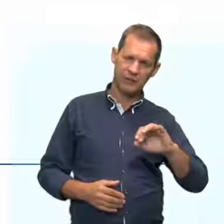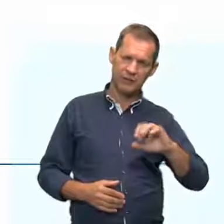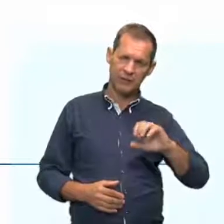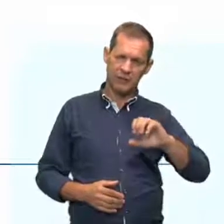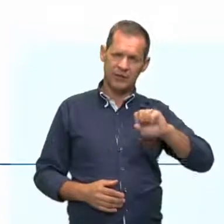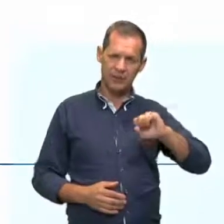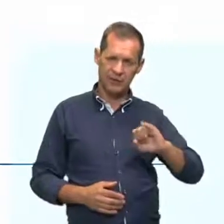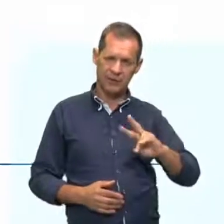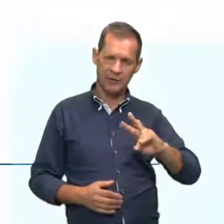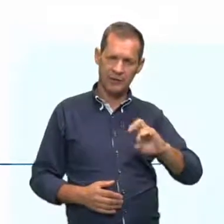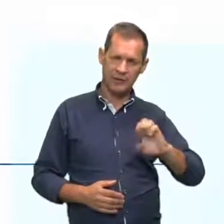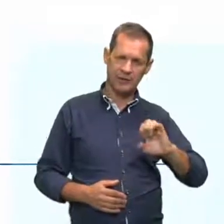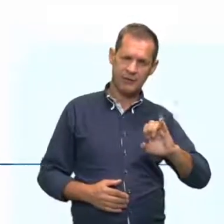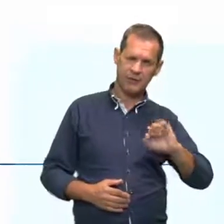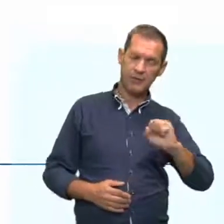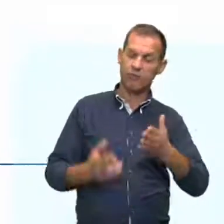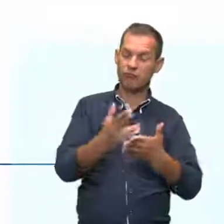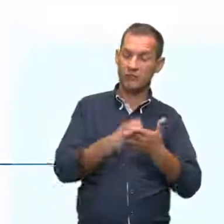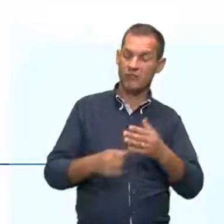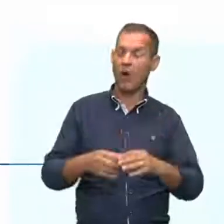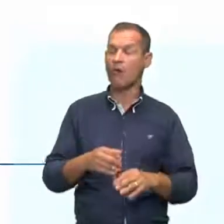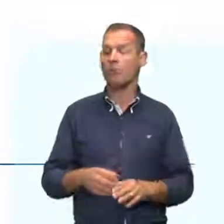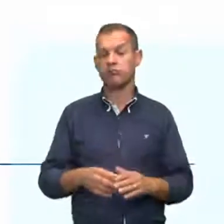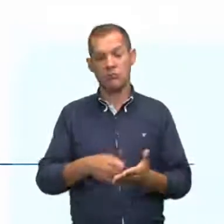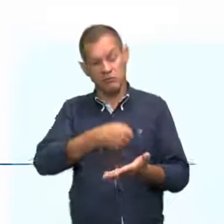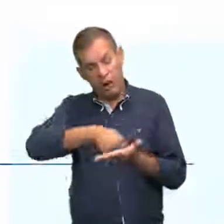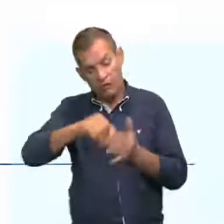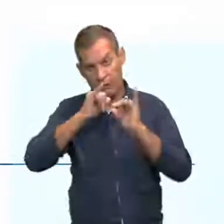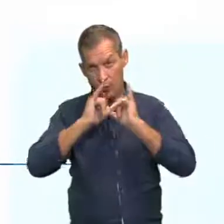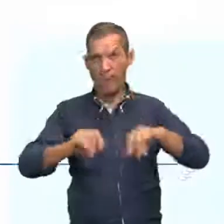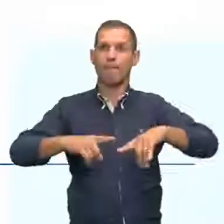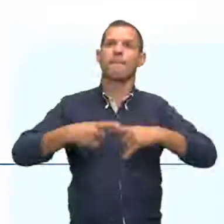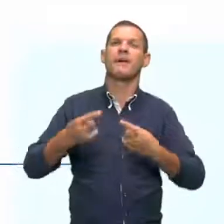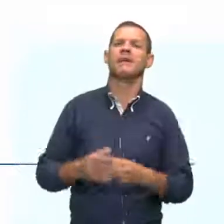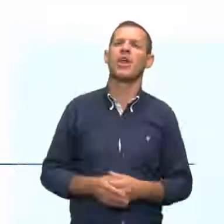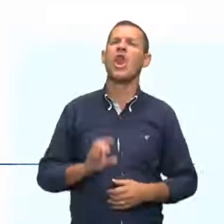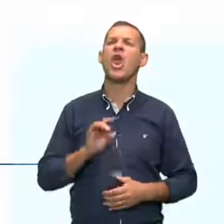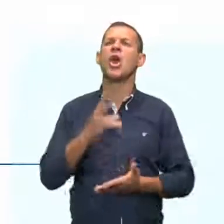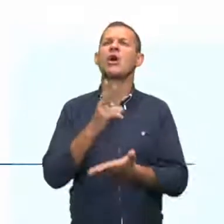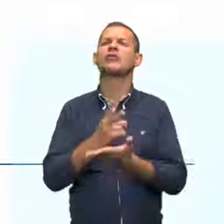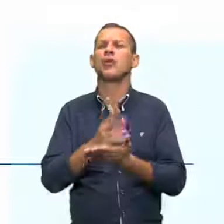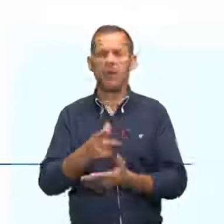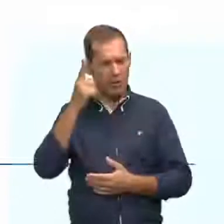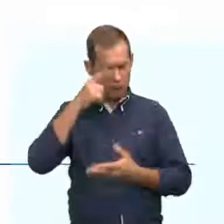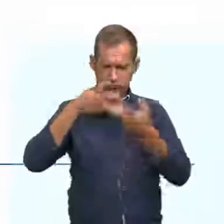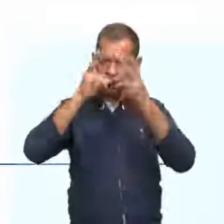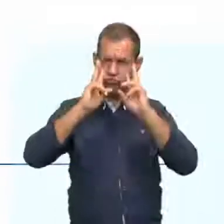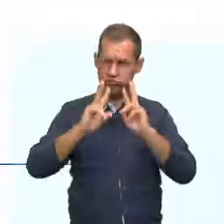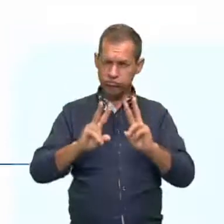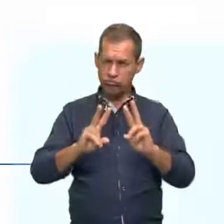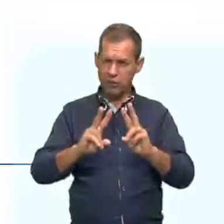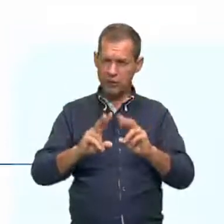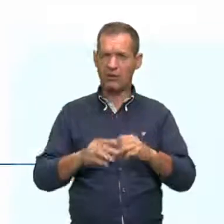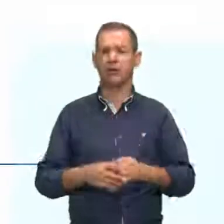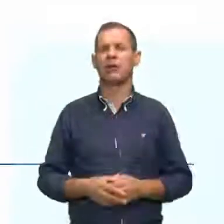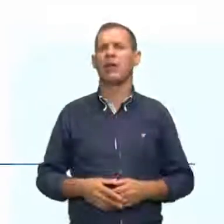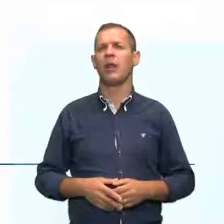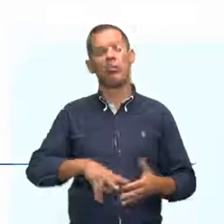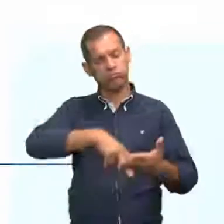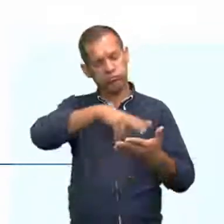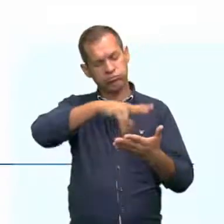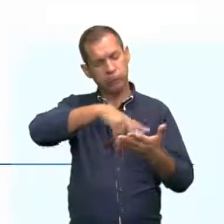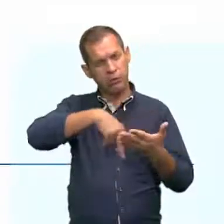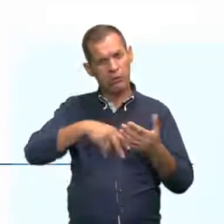alguma coisa, escrevia alguma mensagem e só ia conseguir